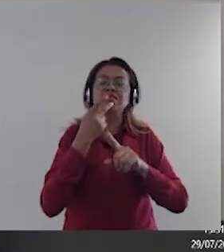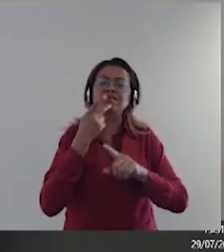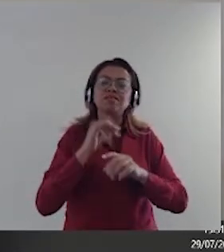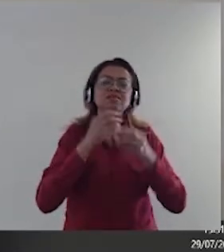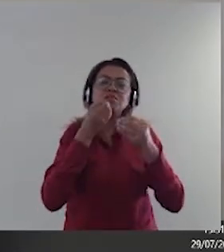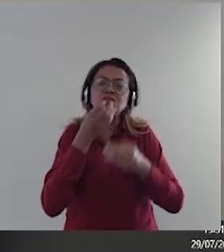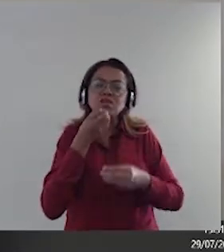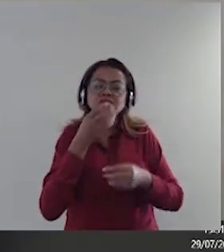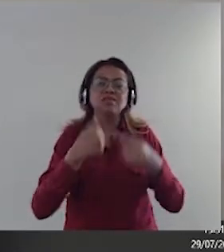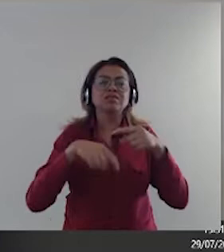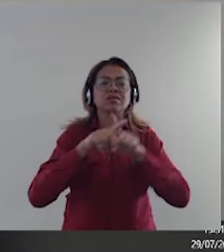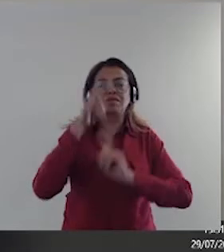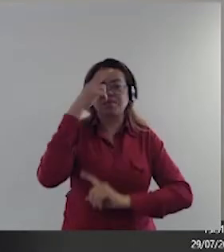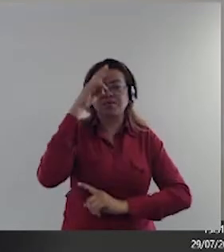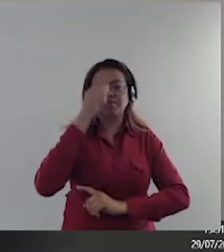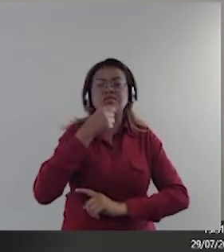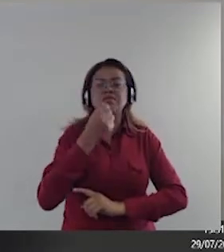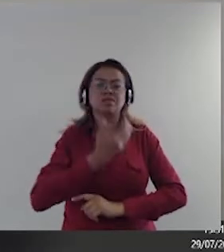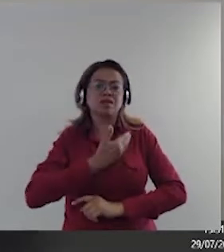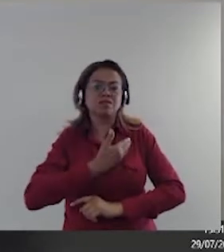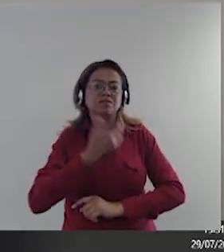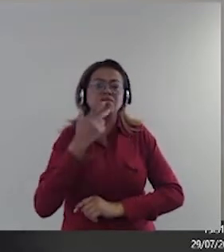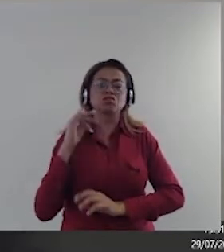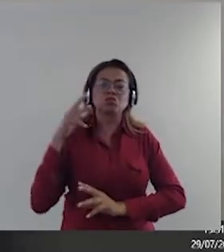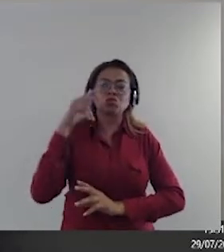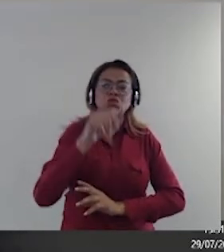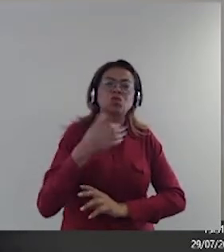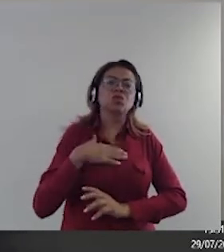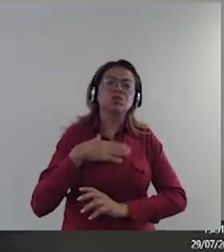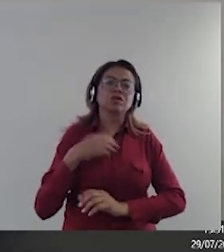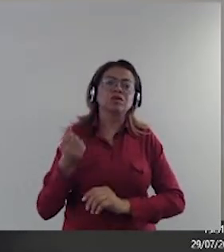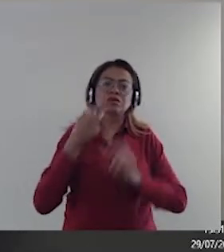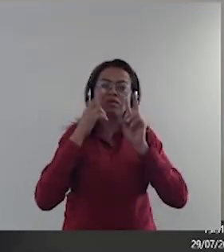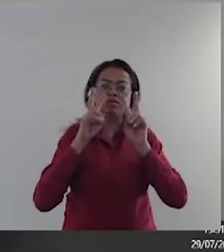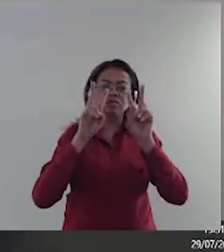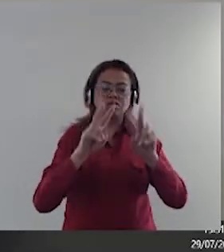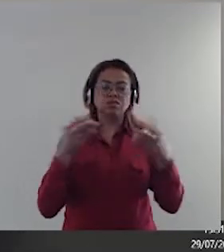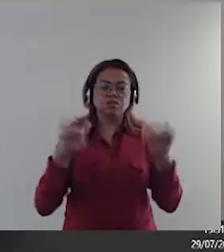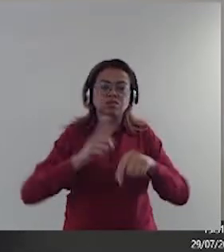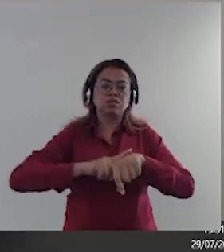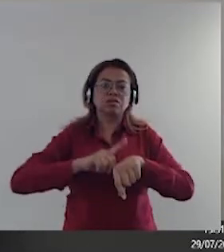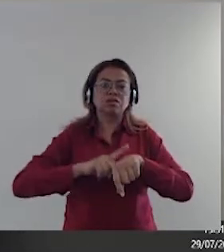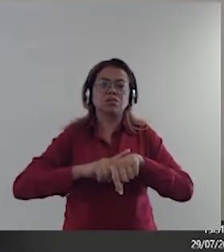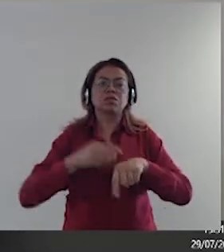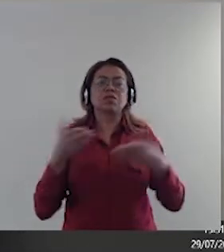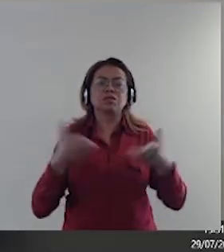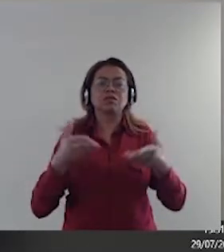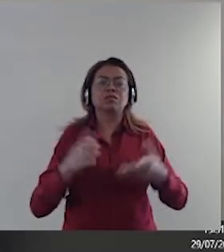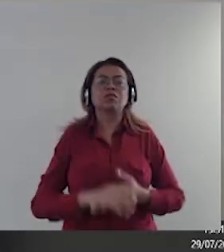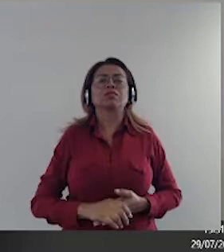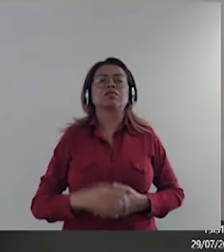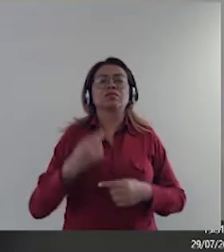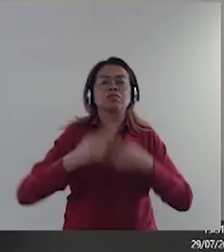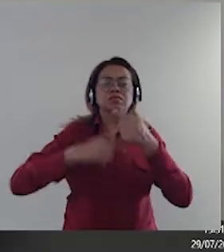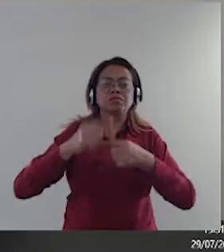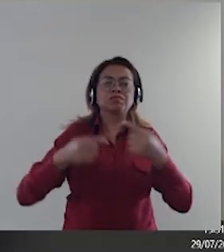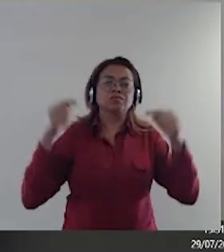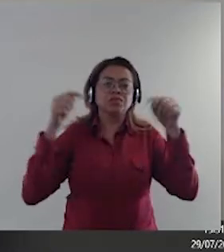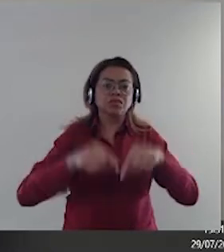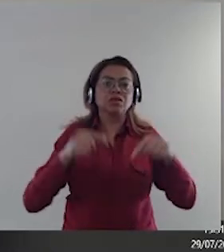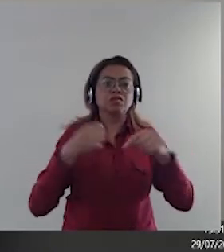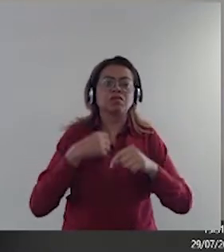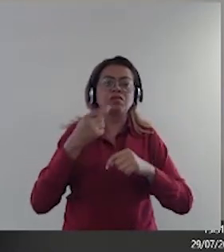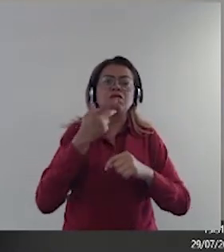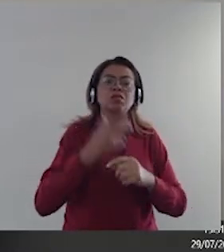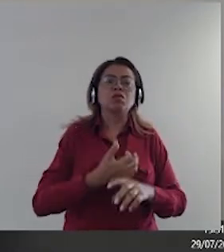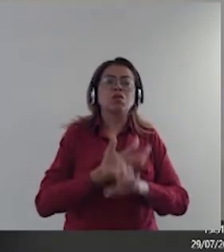de lembrar dos meus colegas e das minhas colegas que estão agora também nos assistindo, desde aqui da nossa